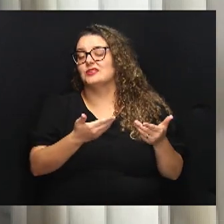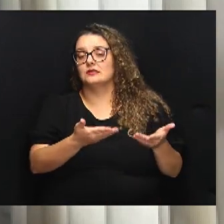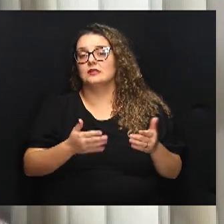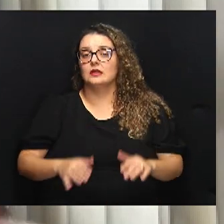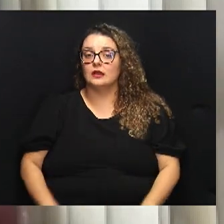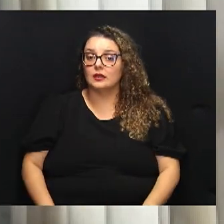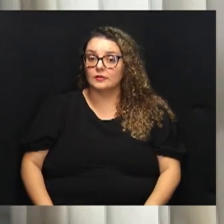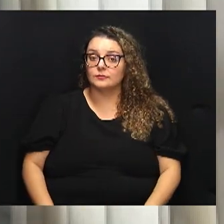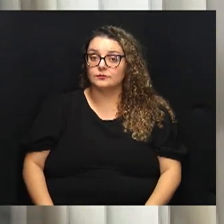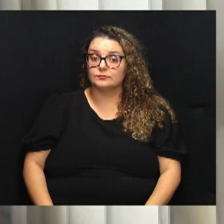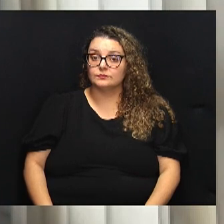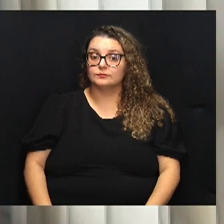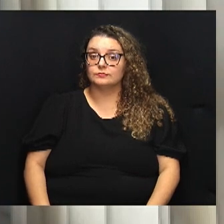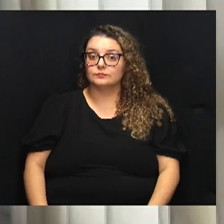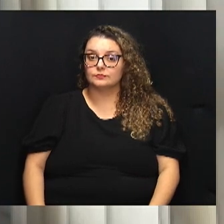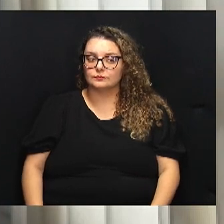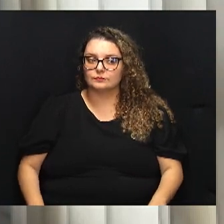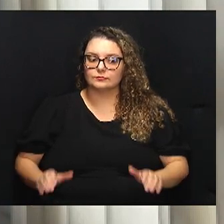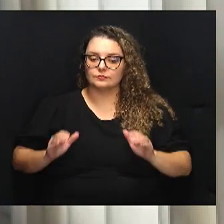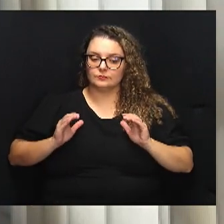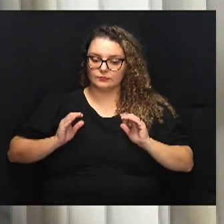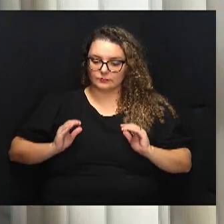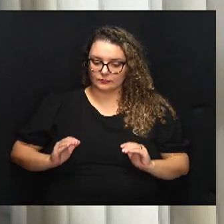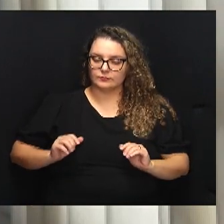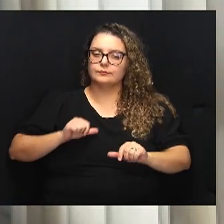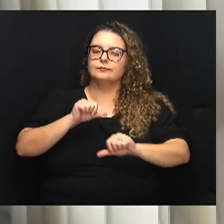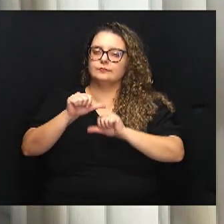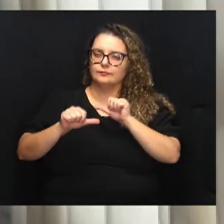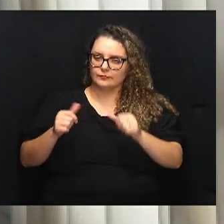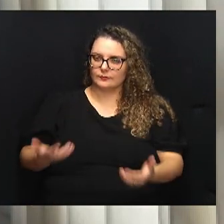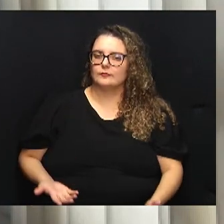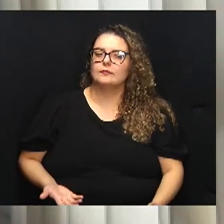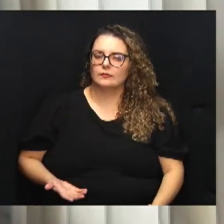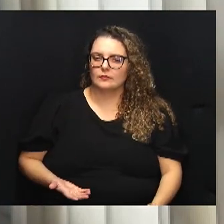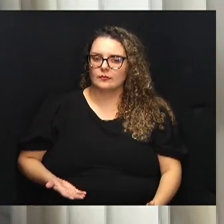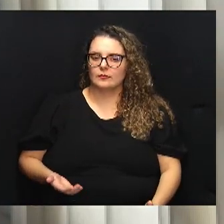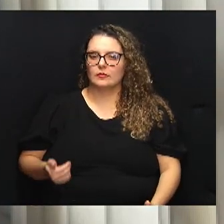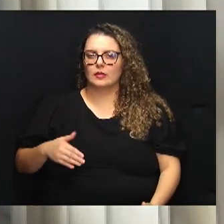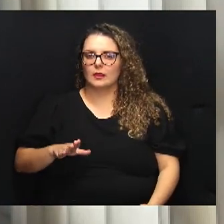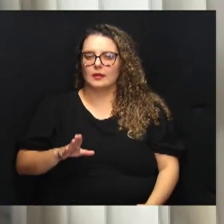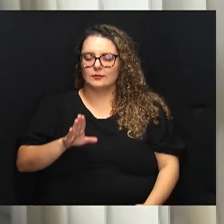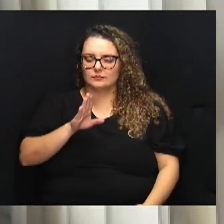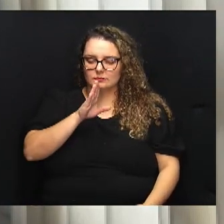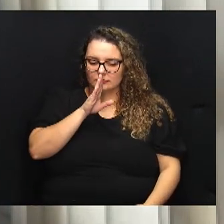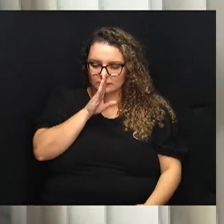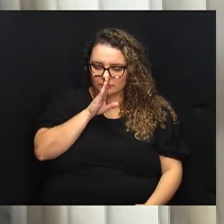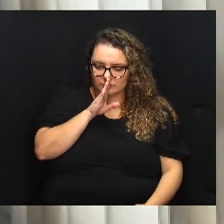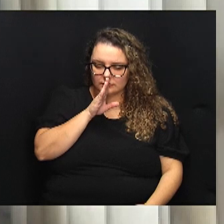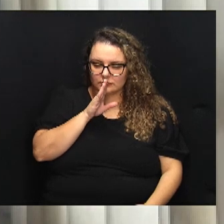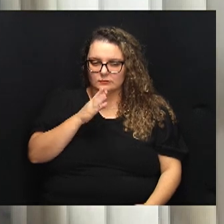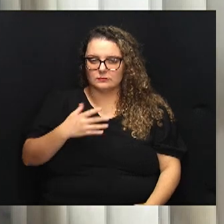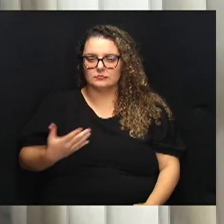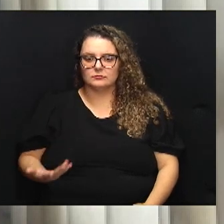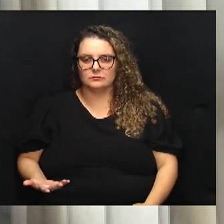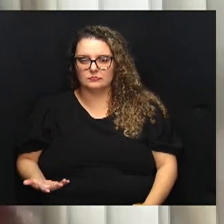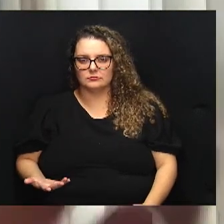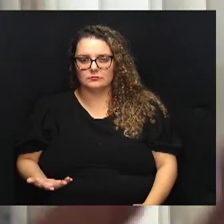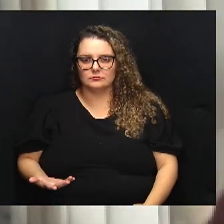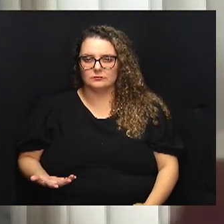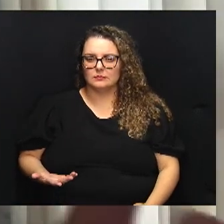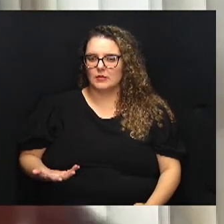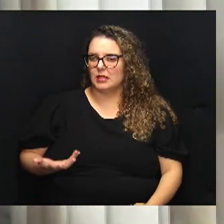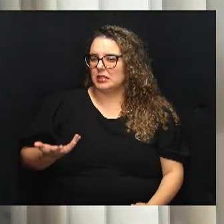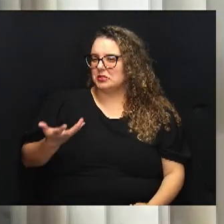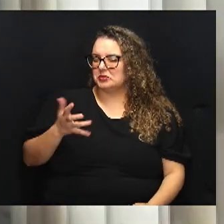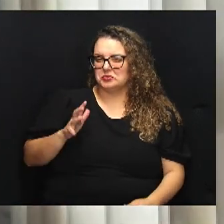fica, o comportamento muda, né? Ele fica muito mais calado ou calada, não quer ir para